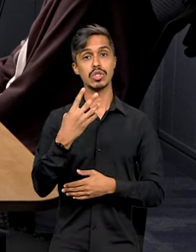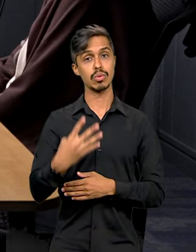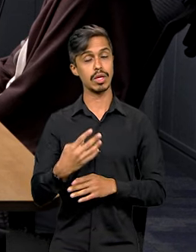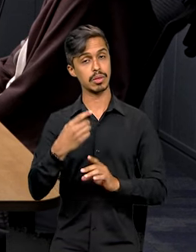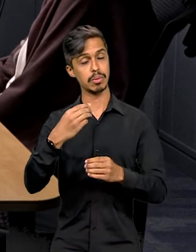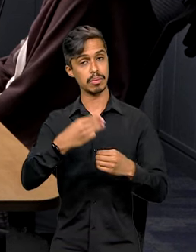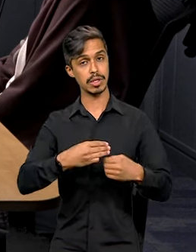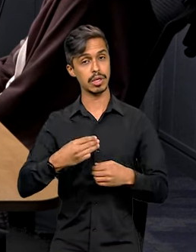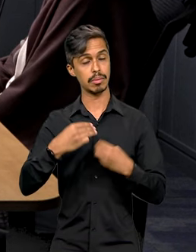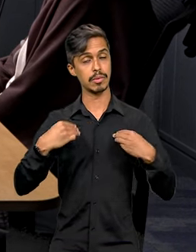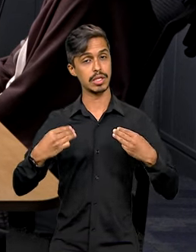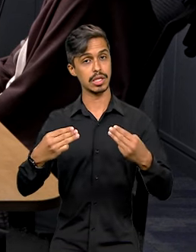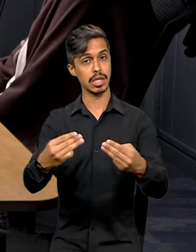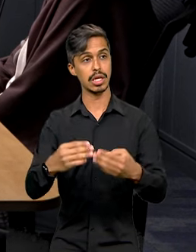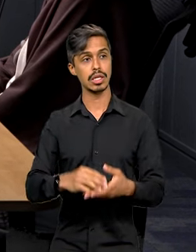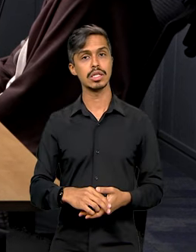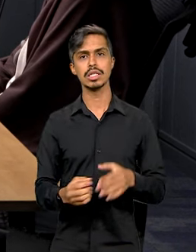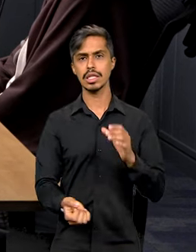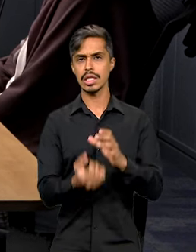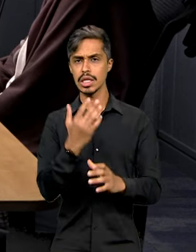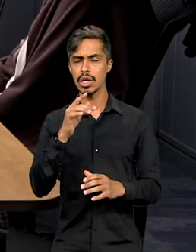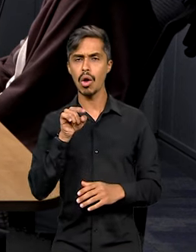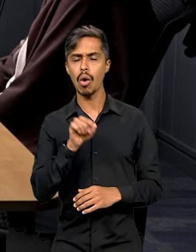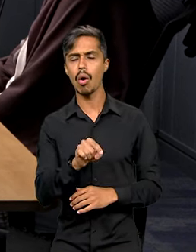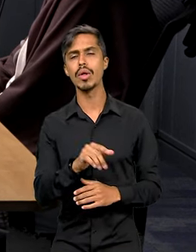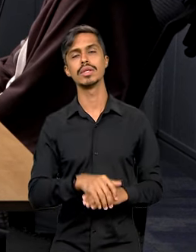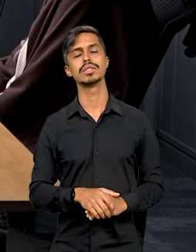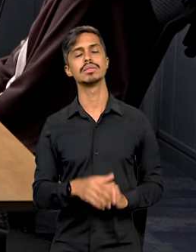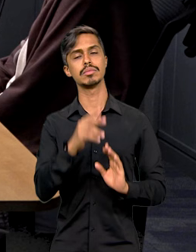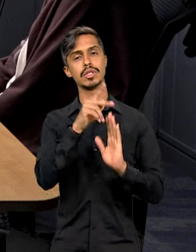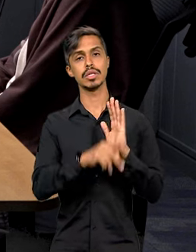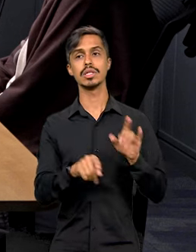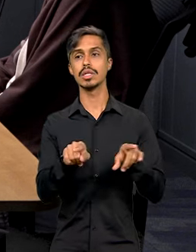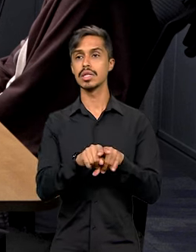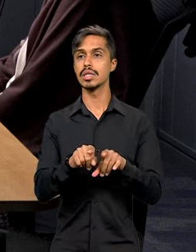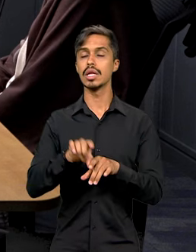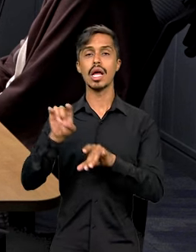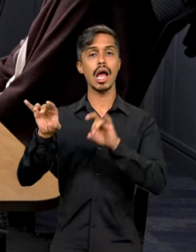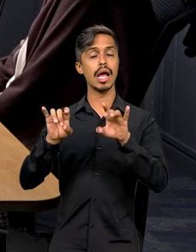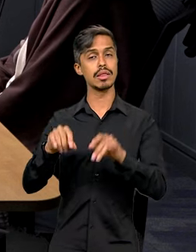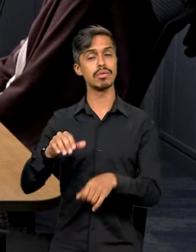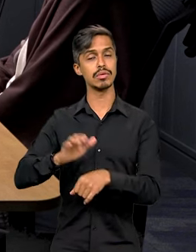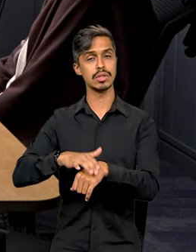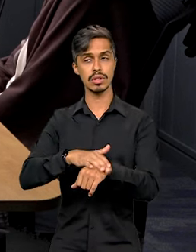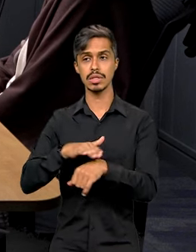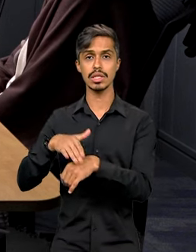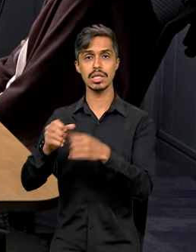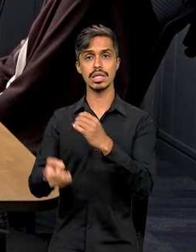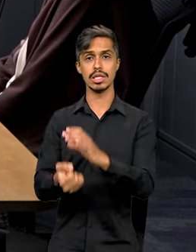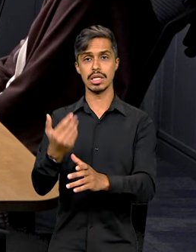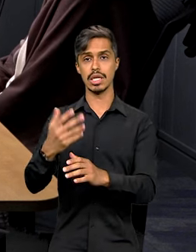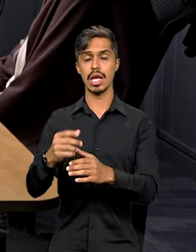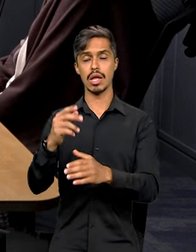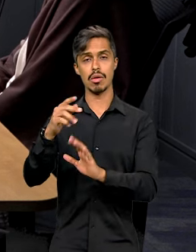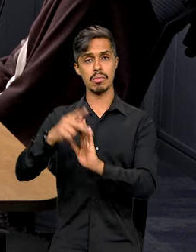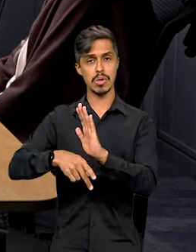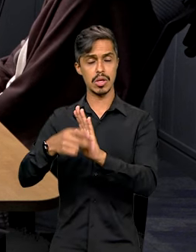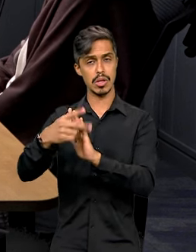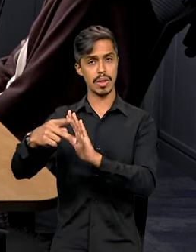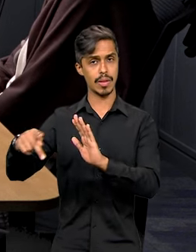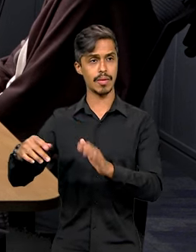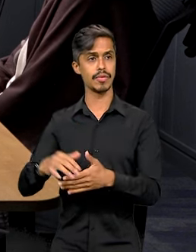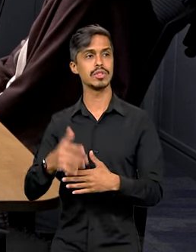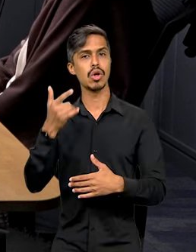elaborou o Plano Brasil sem fome estados e municípios também estão estão criando suas instâncias aí para facilitar a integração das